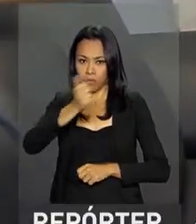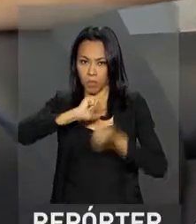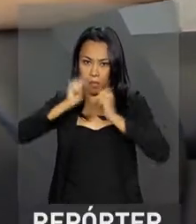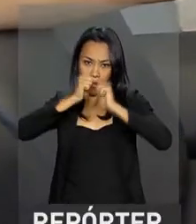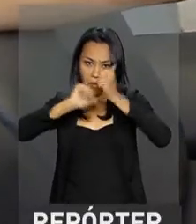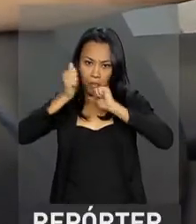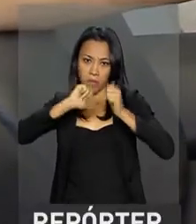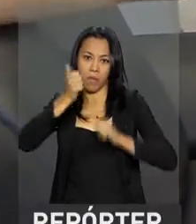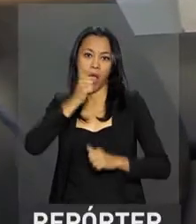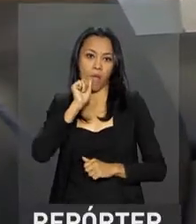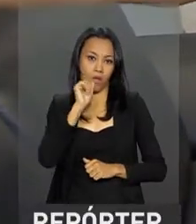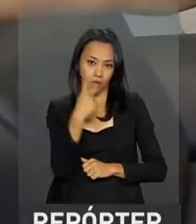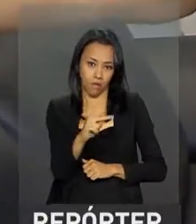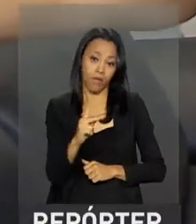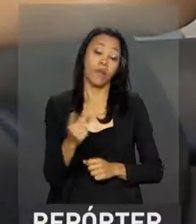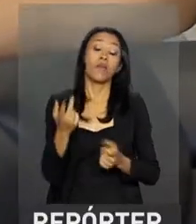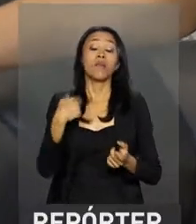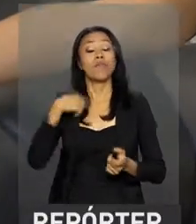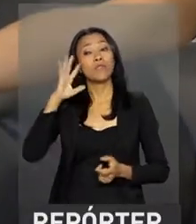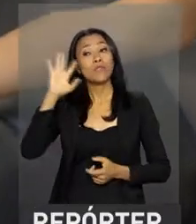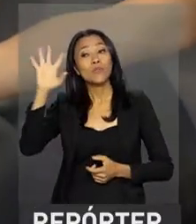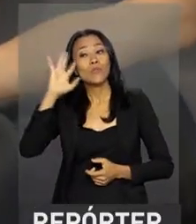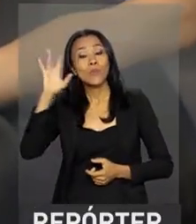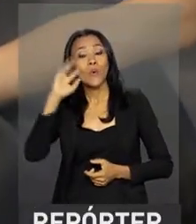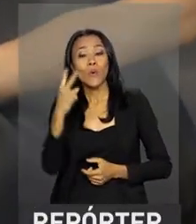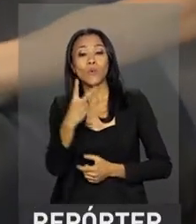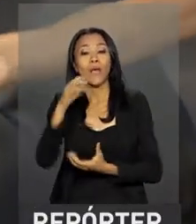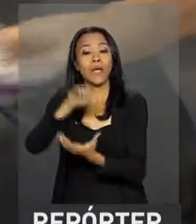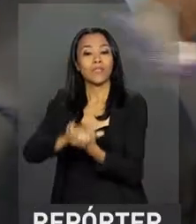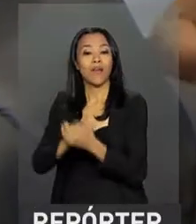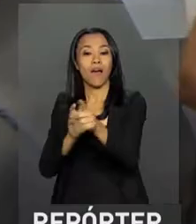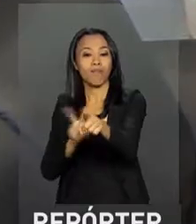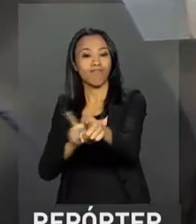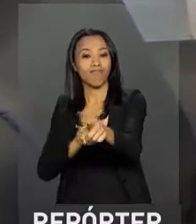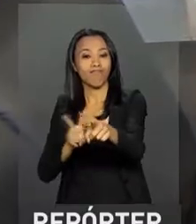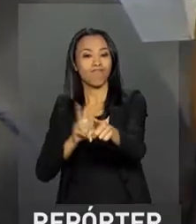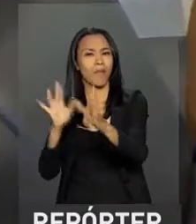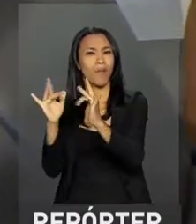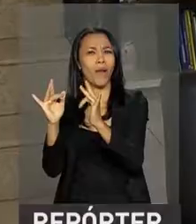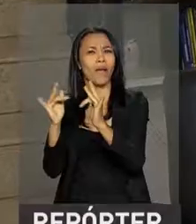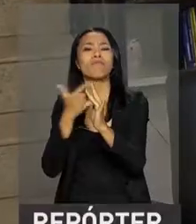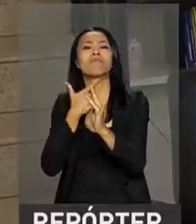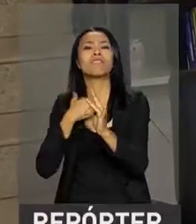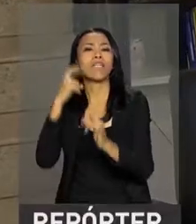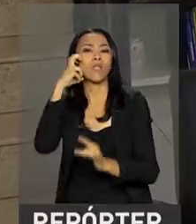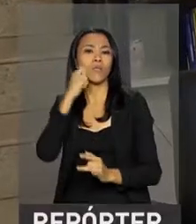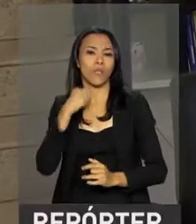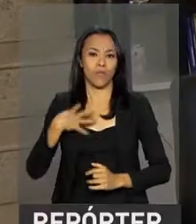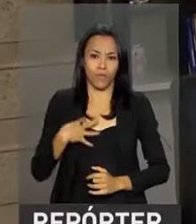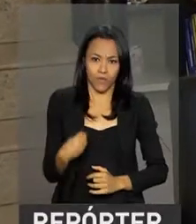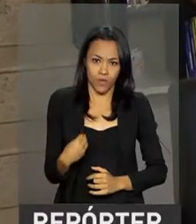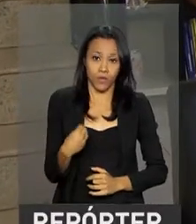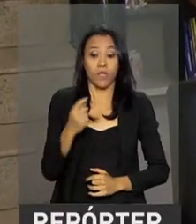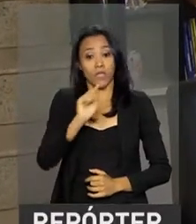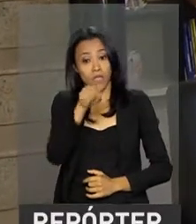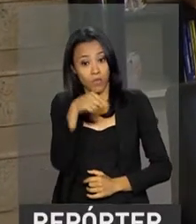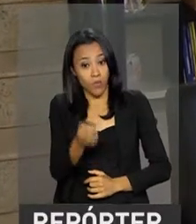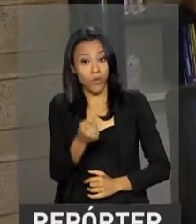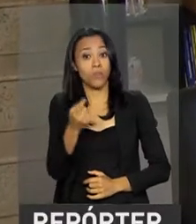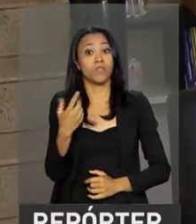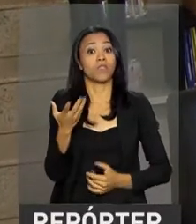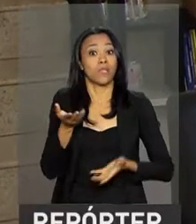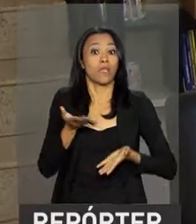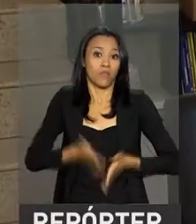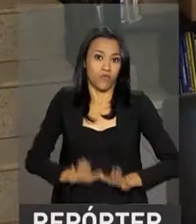casal estava em busca de realizar um sonho ainda do tempo em que namorava adotar um filho no meio do caminho vieram os herdeiros